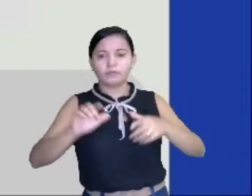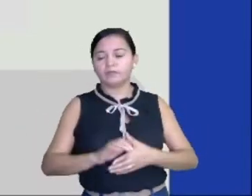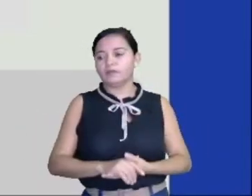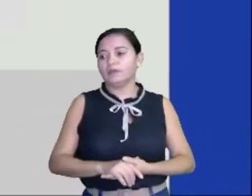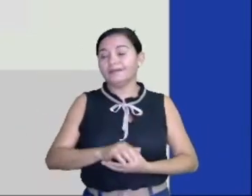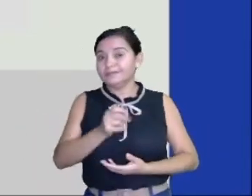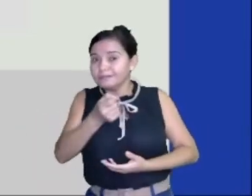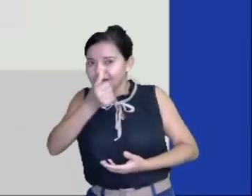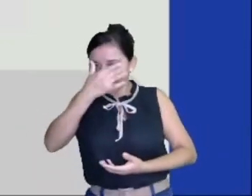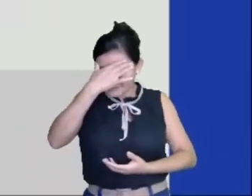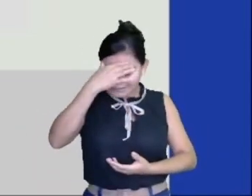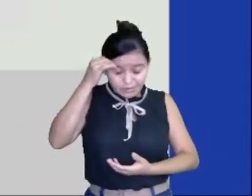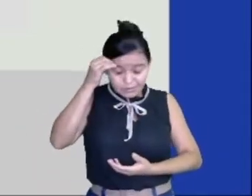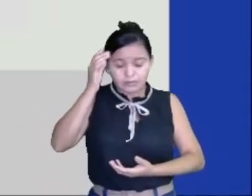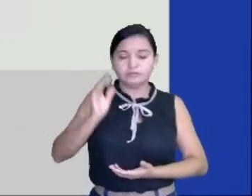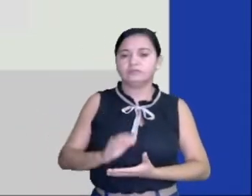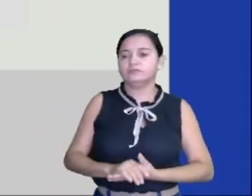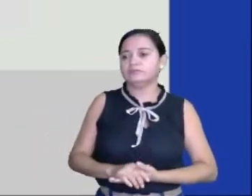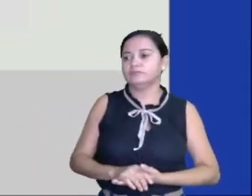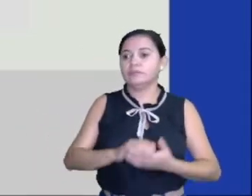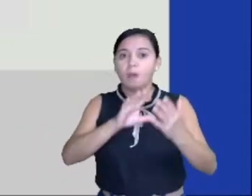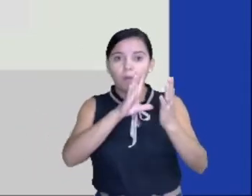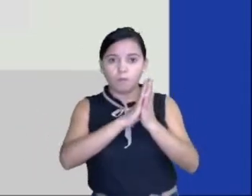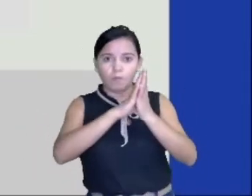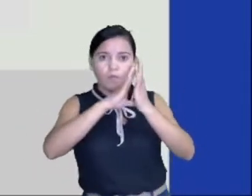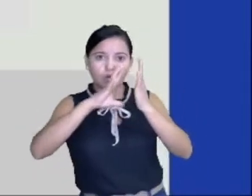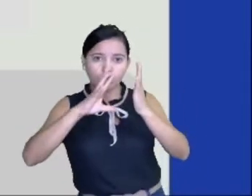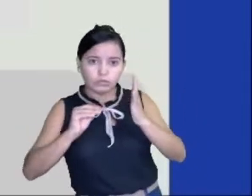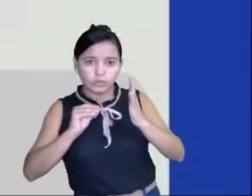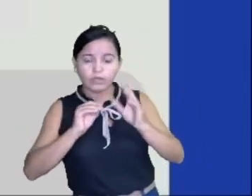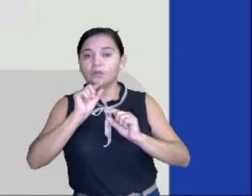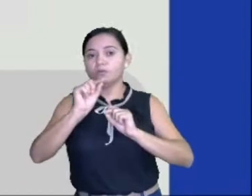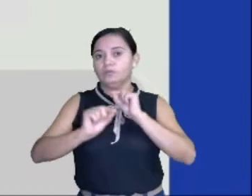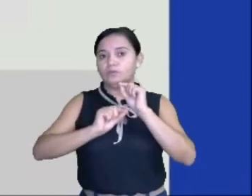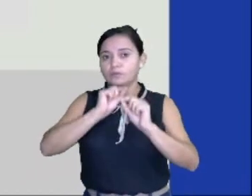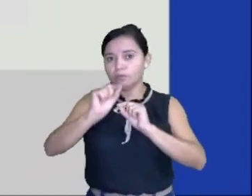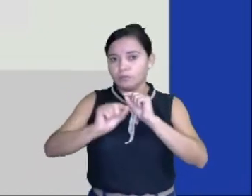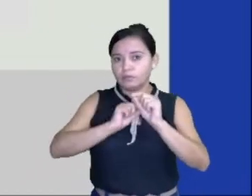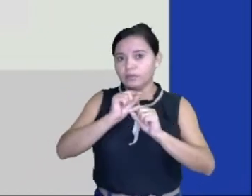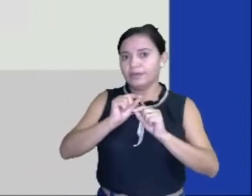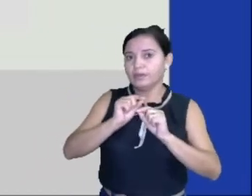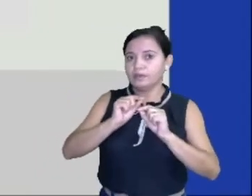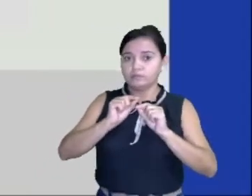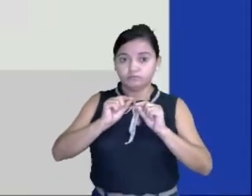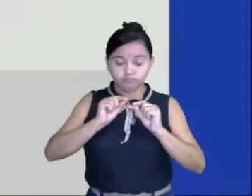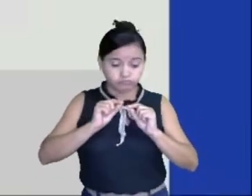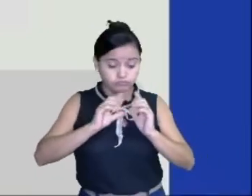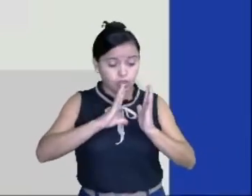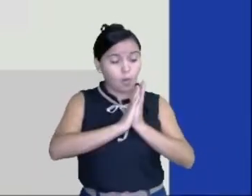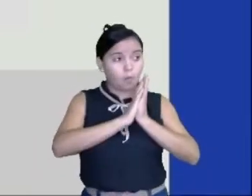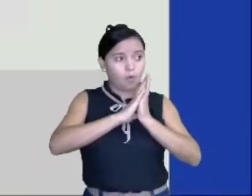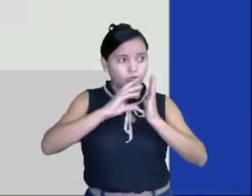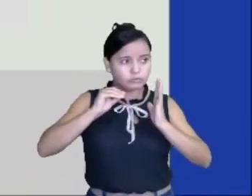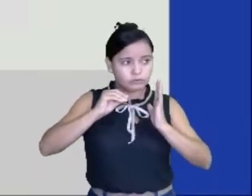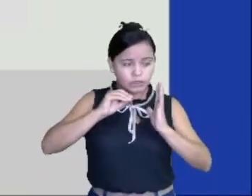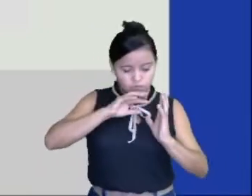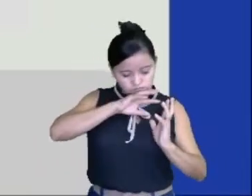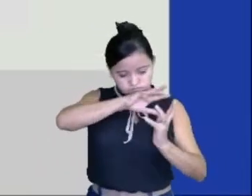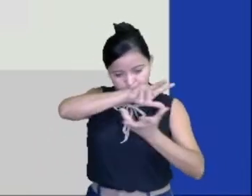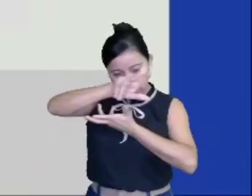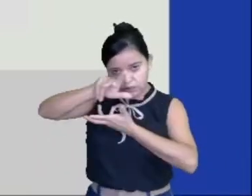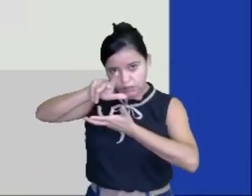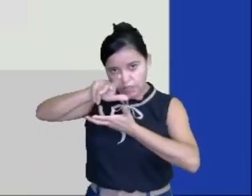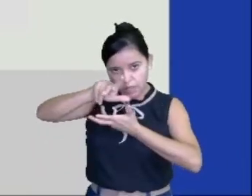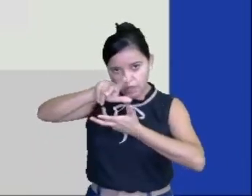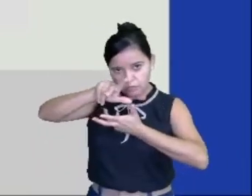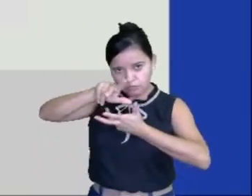esquecia. Quase que eu ia esquecendo. Esse modelo ficou conhecido como modelo planetário, tá? Ou modelo do sistema solar, tá? Que